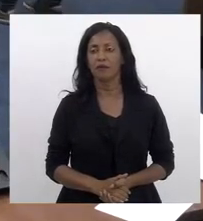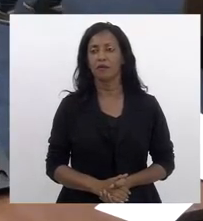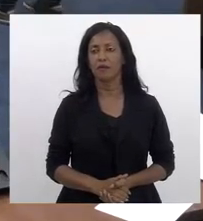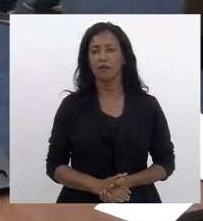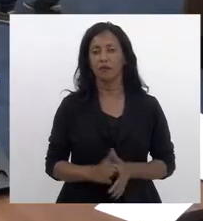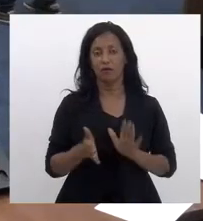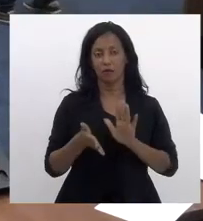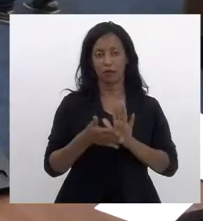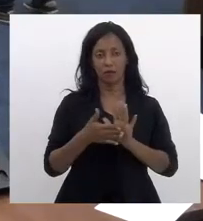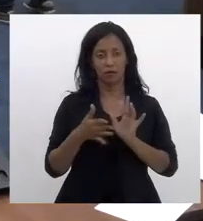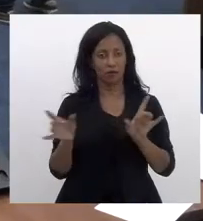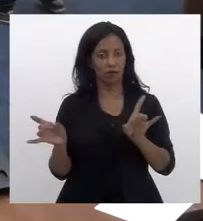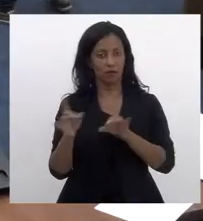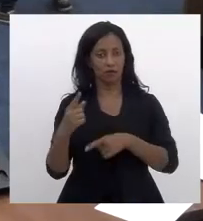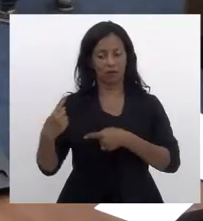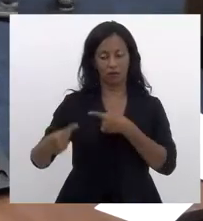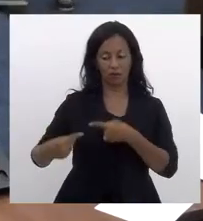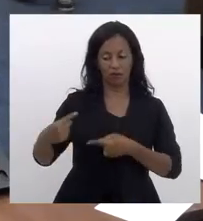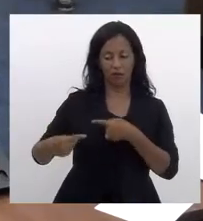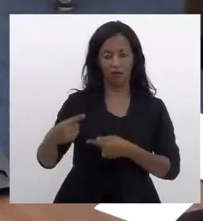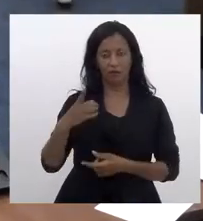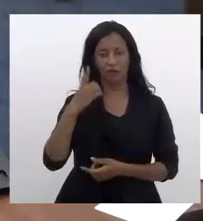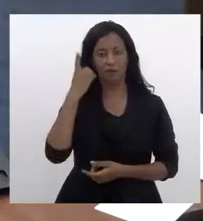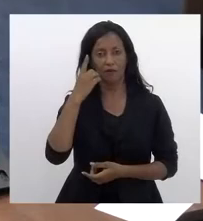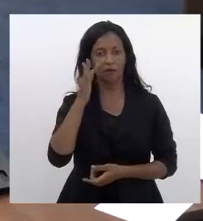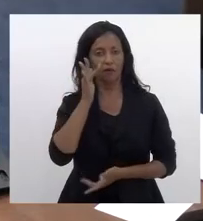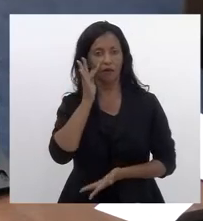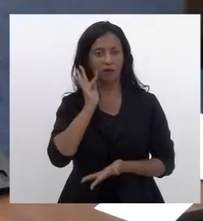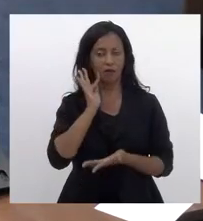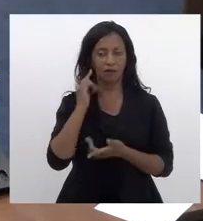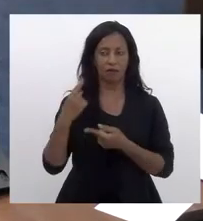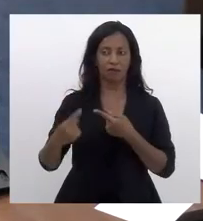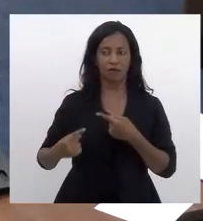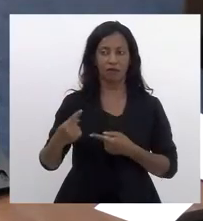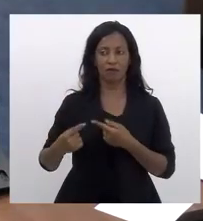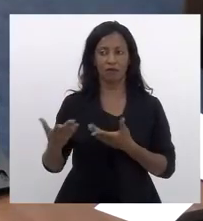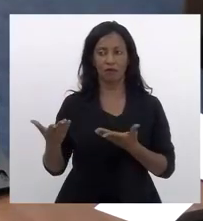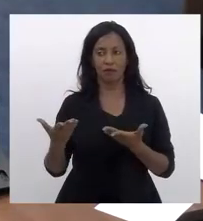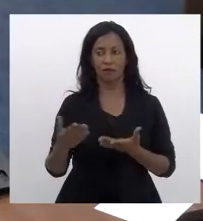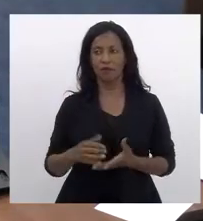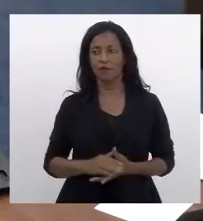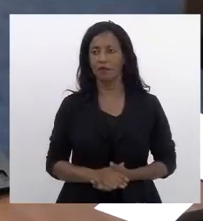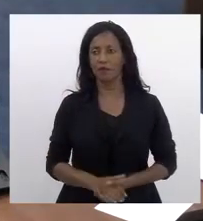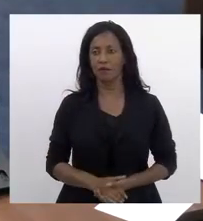Os pareceres emitidos em discussão. Deputado Flávio Serafini para discutir.